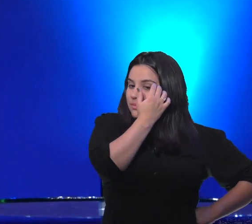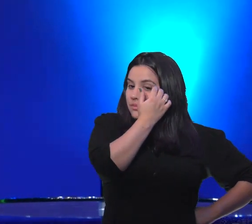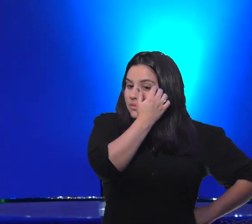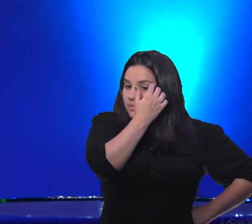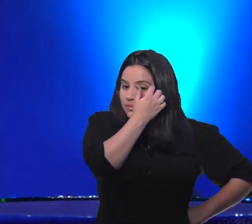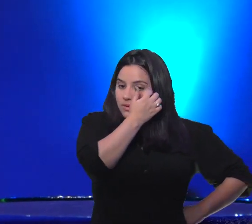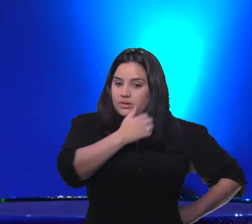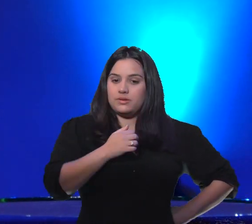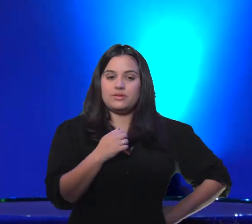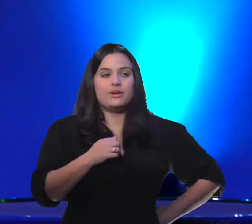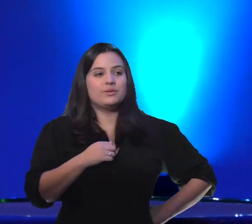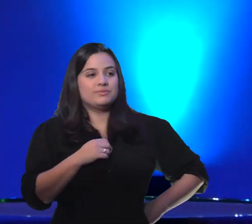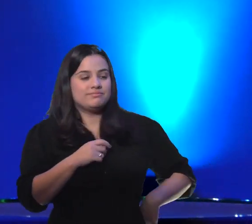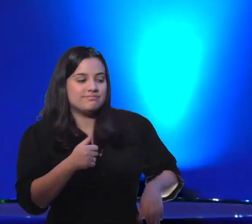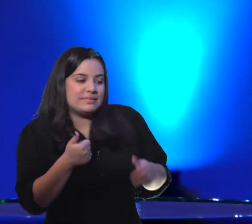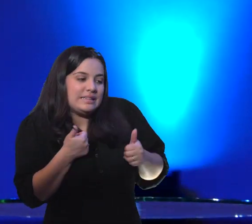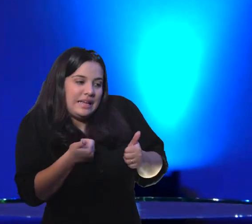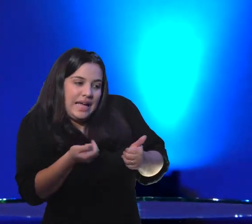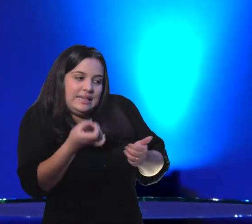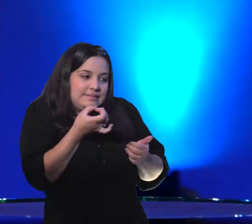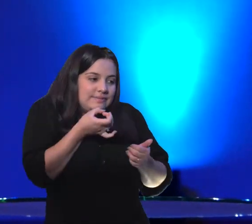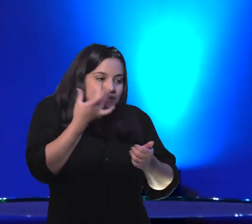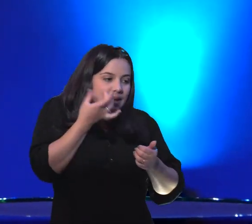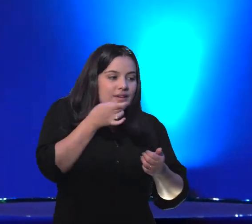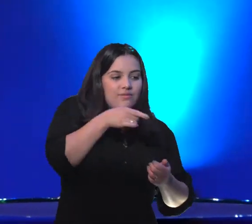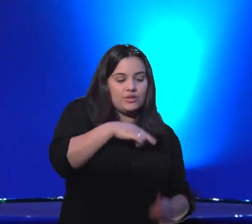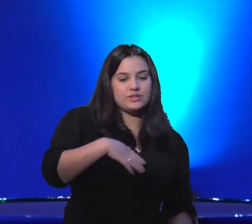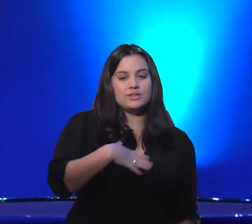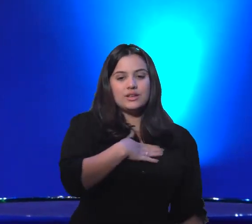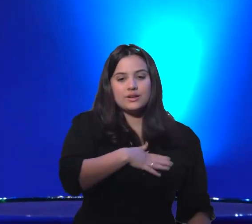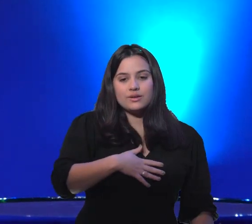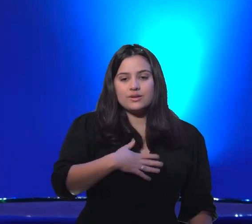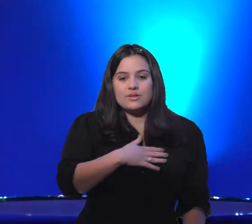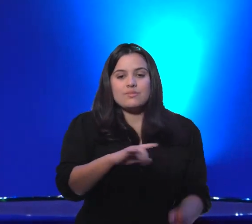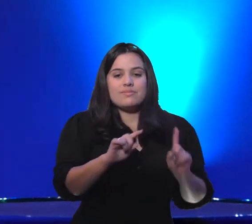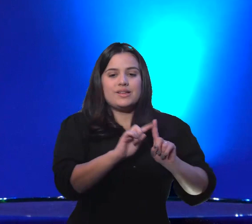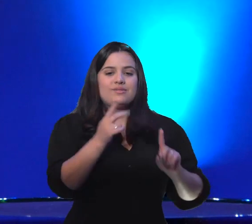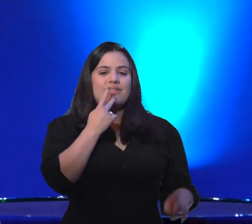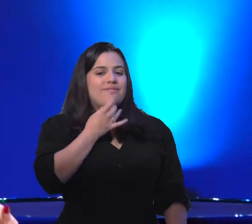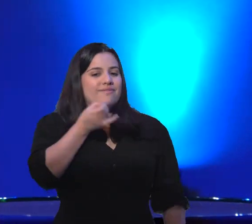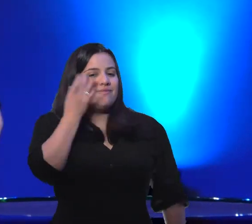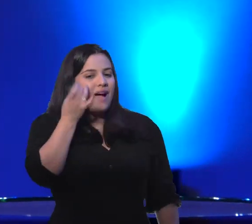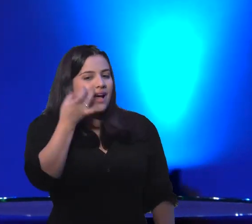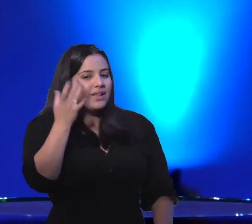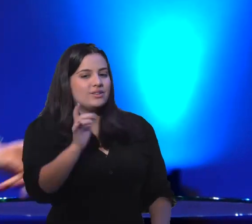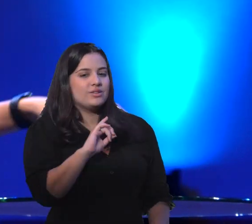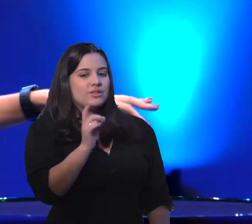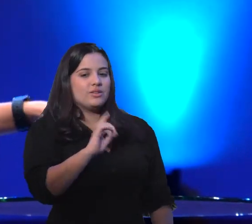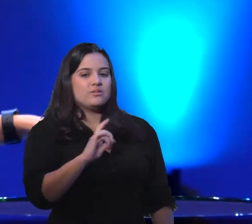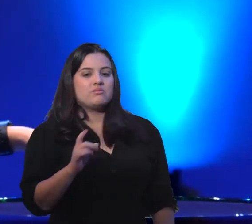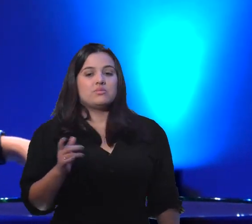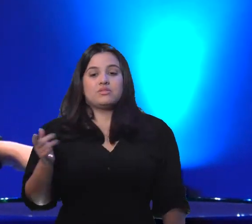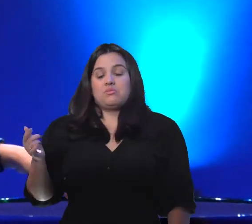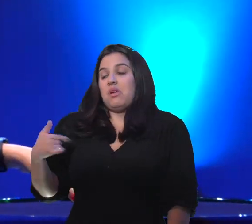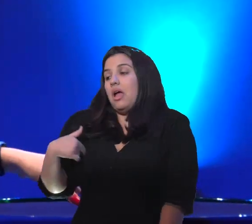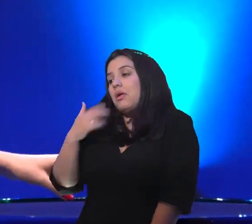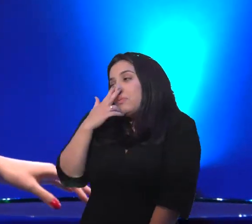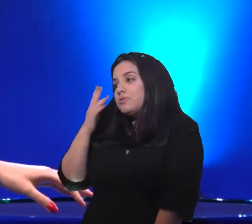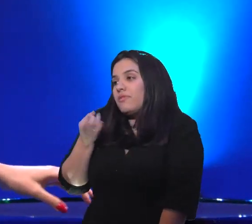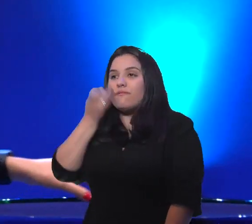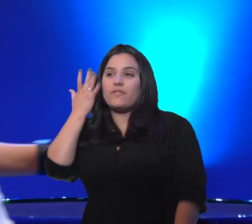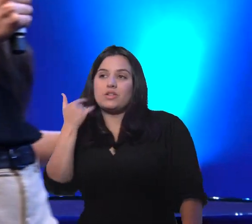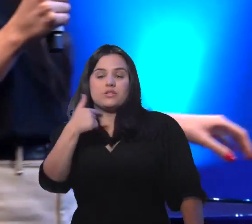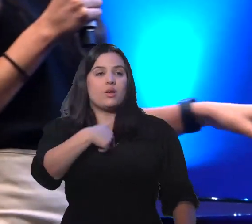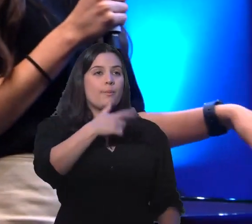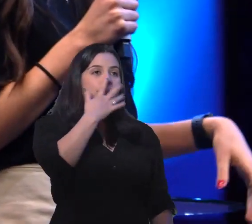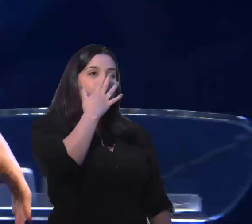tipo, tá, você pode dizer que você gostou de esquiar, mas não fala que é fácil, né? Porque aí parece que... Não, eu achei fácil. Eu